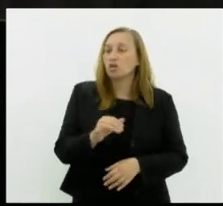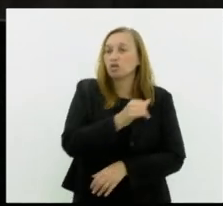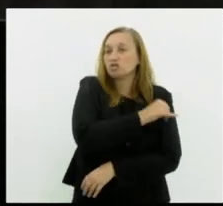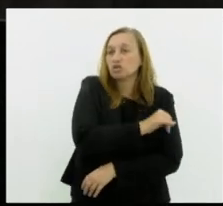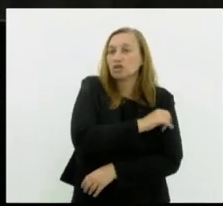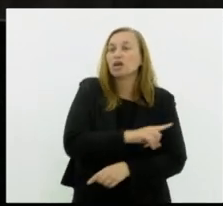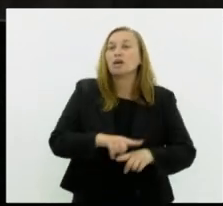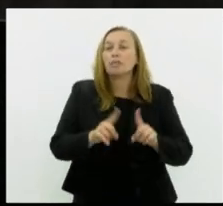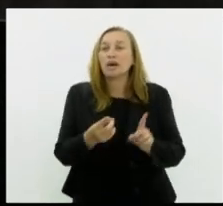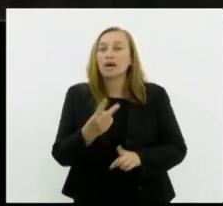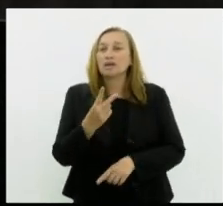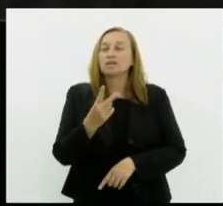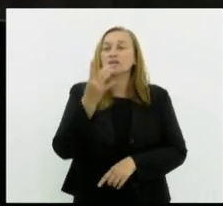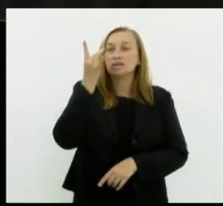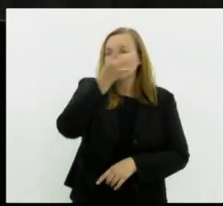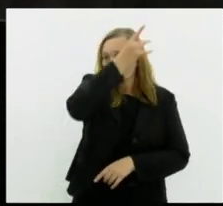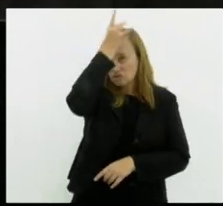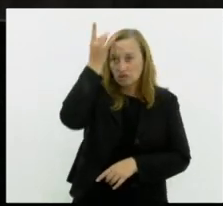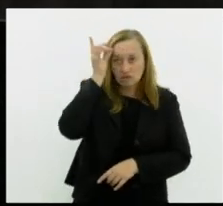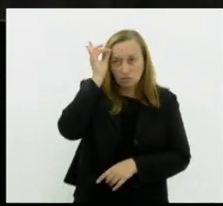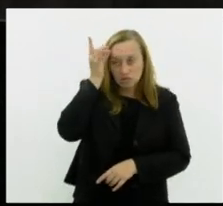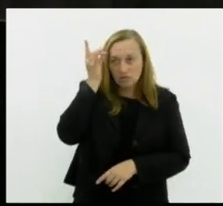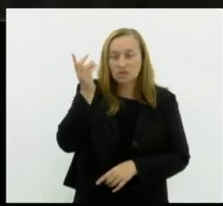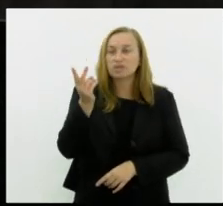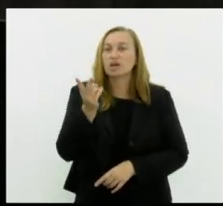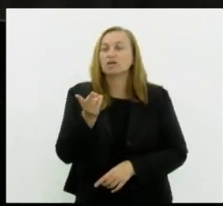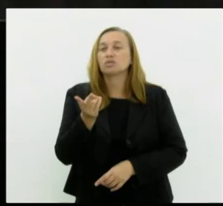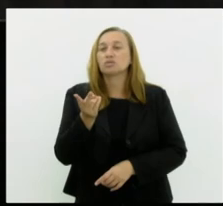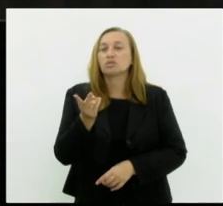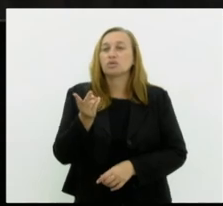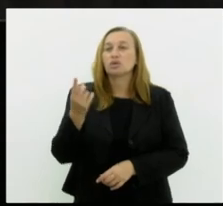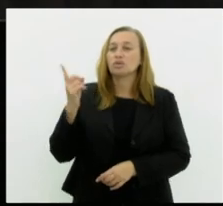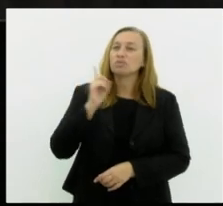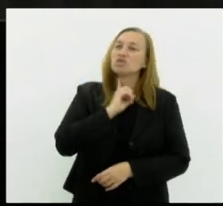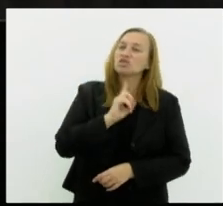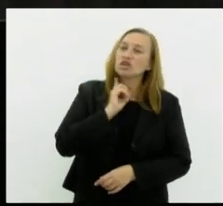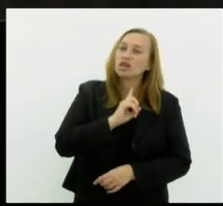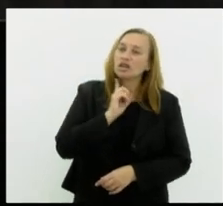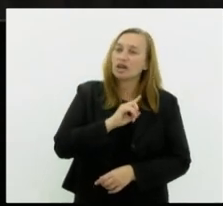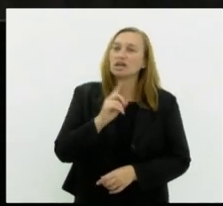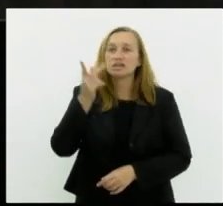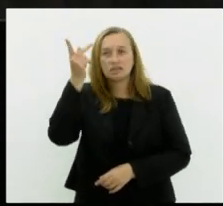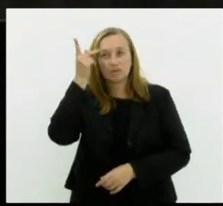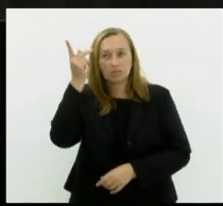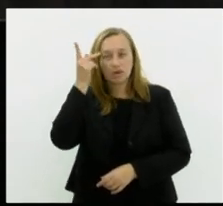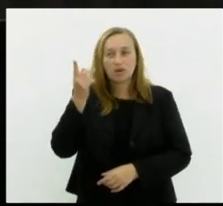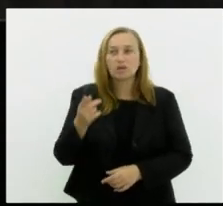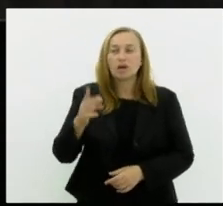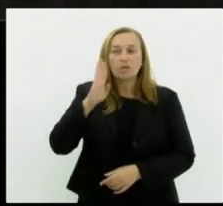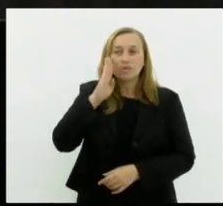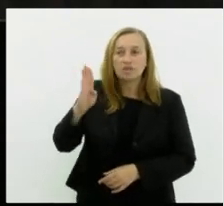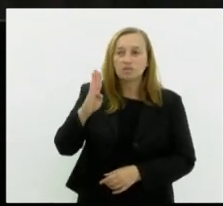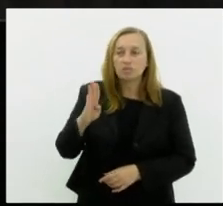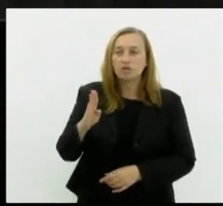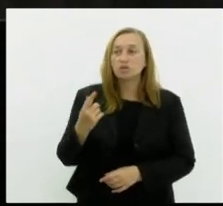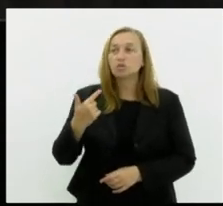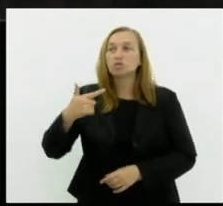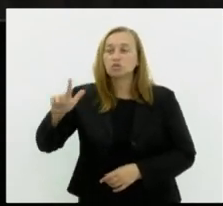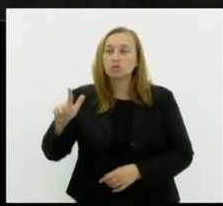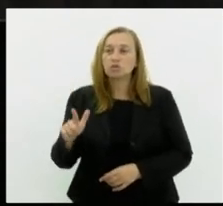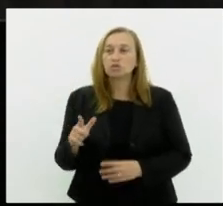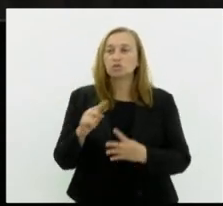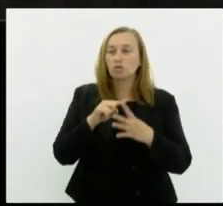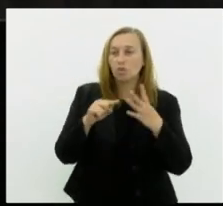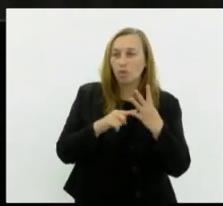Santo, a Minas Gerais, São Paulo, principalmente aqueles que estão em regime de recuperação fiscal, que são quatro, Rio de